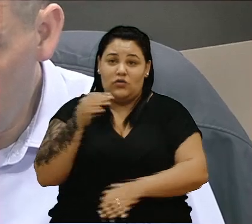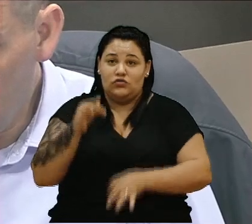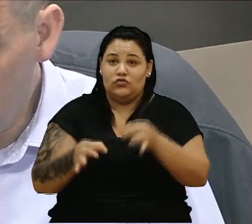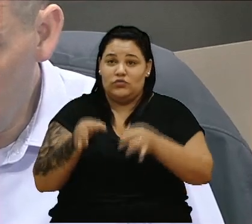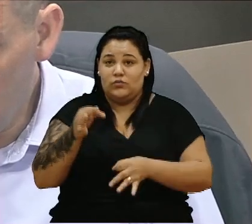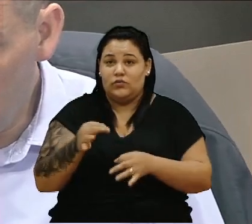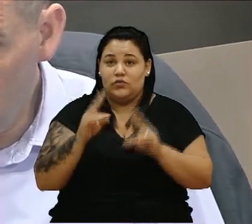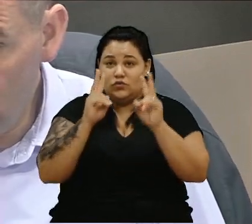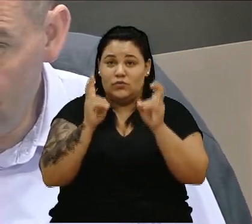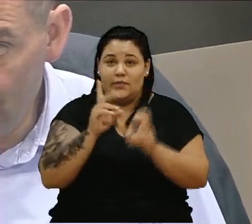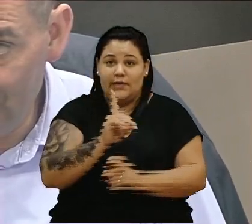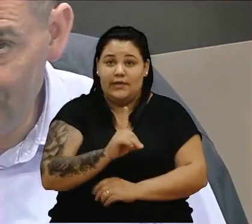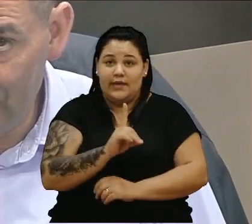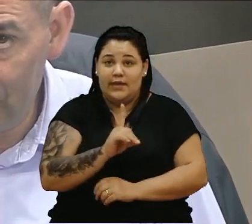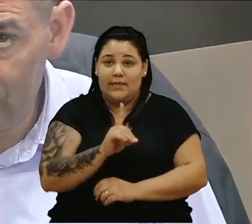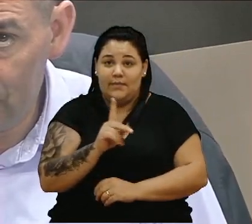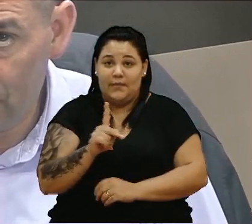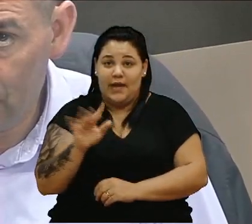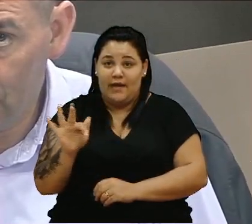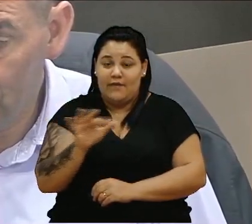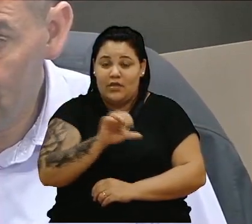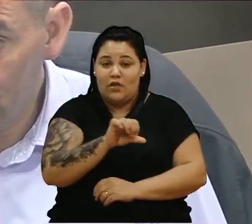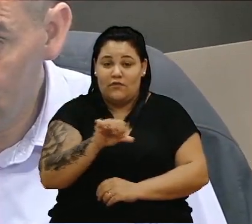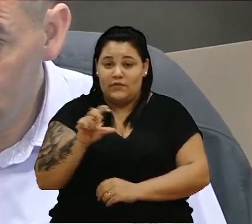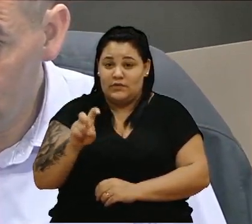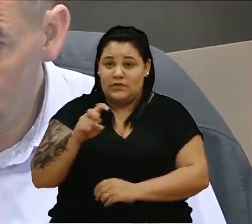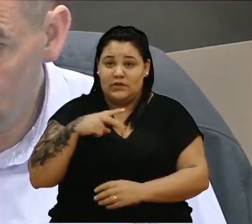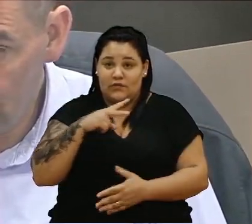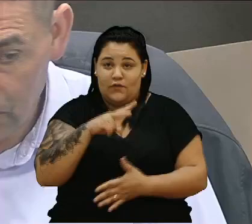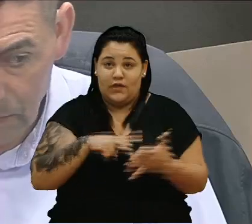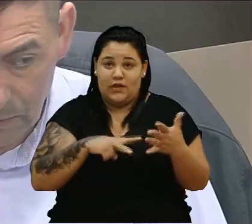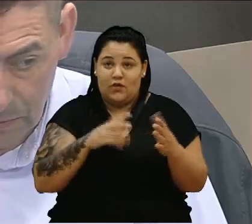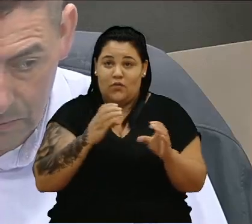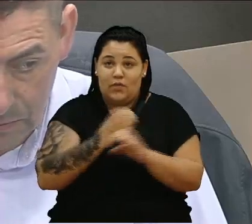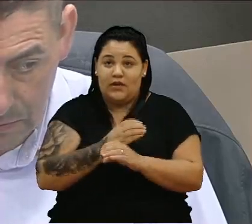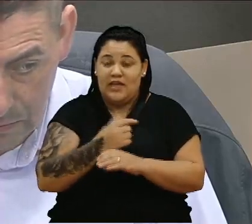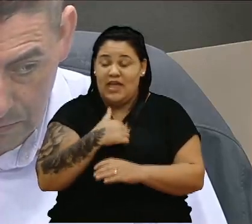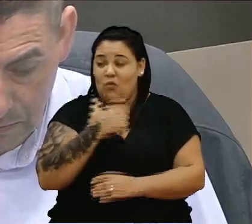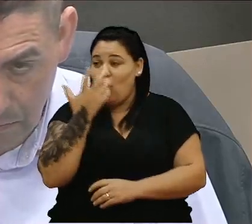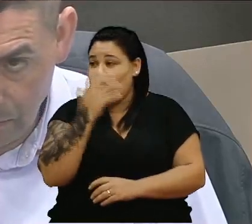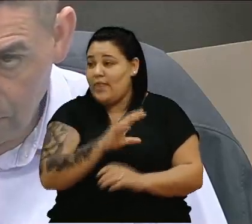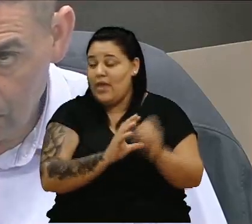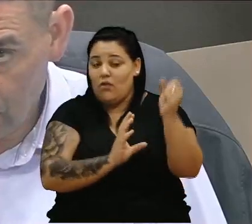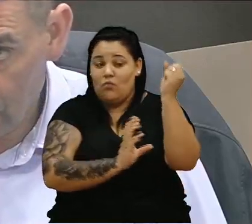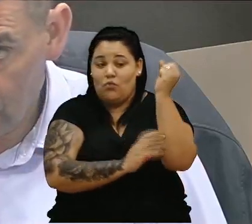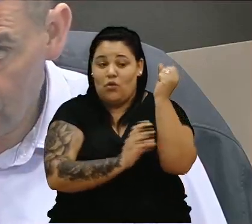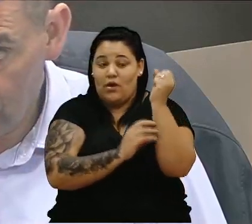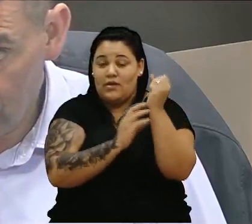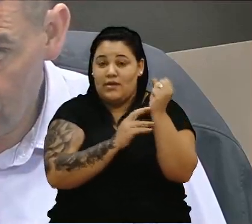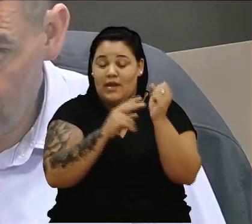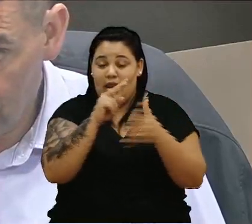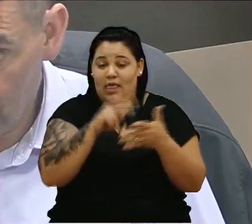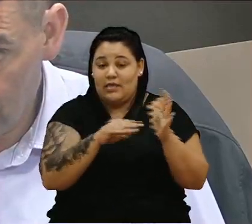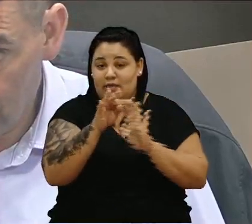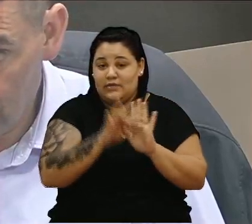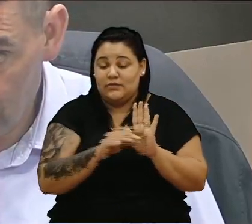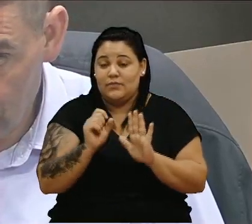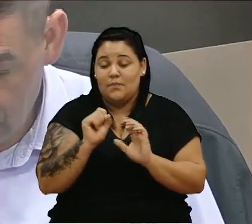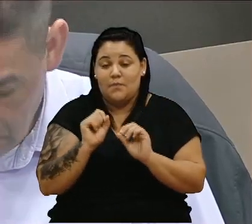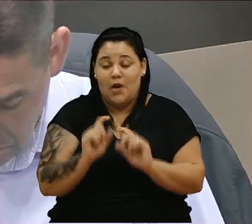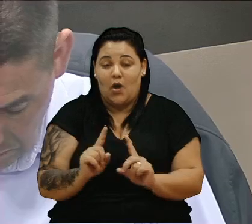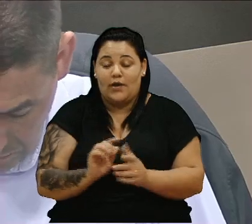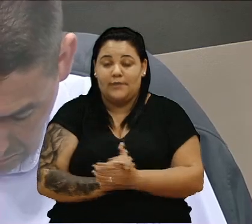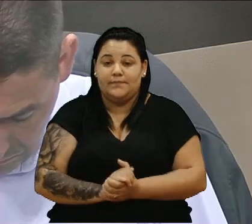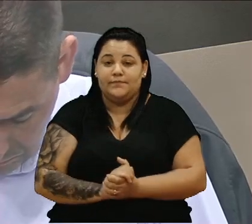DPF ali, a 995. E agora eu vou ler aqui na íntegra, que eu odeio burocracia e ler texto aqui, mas vamos lá. O Supremo já havia